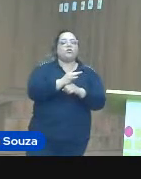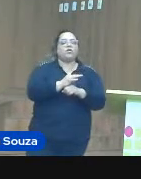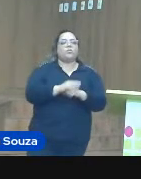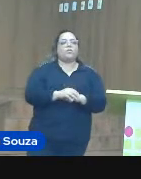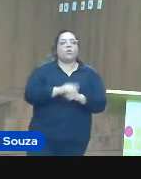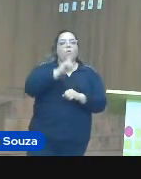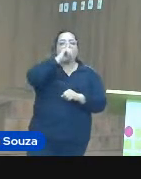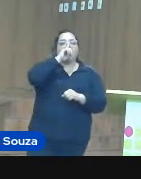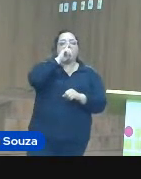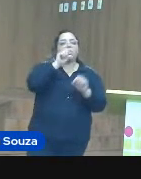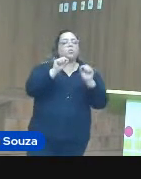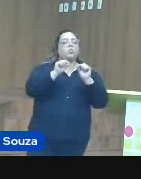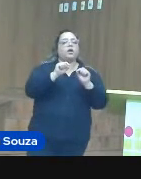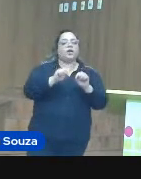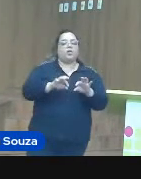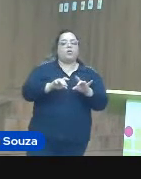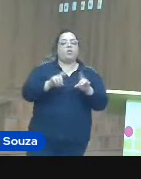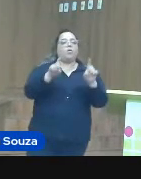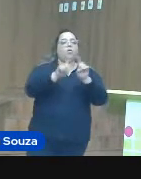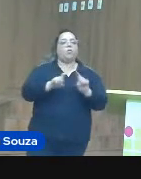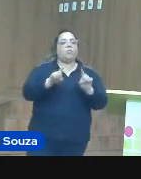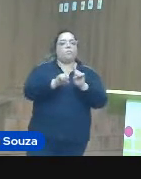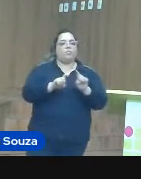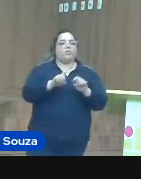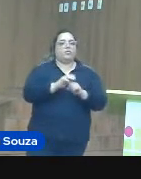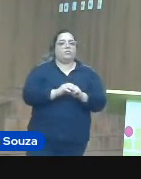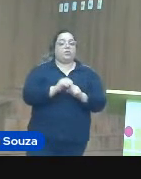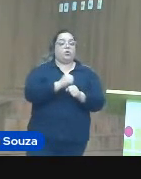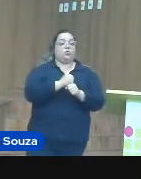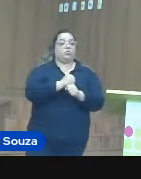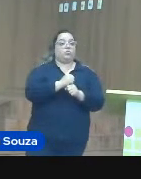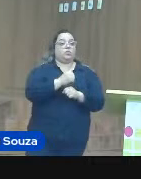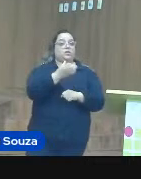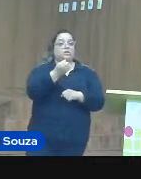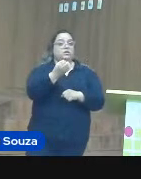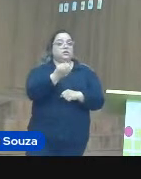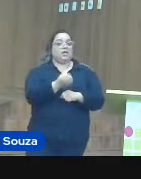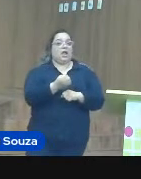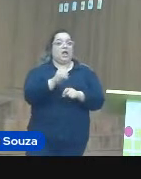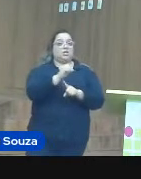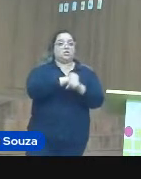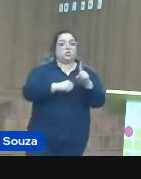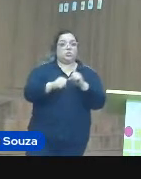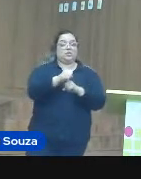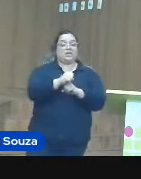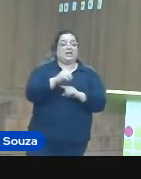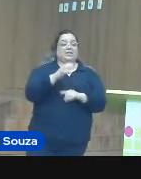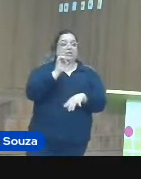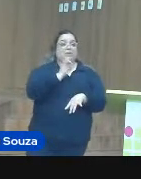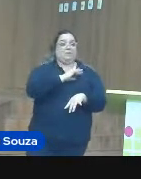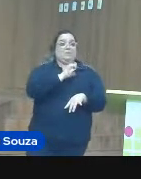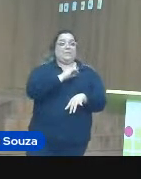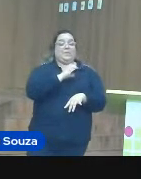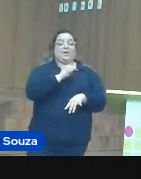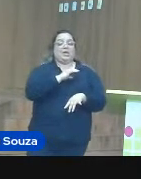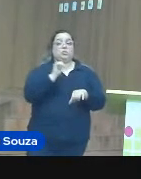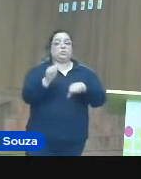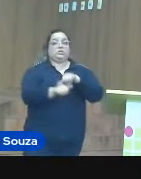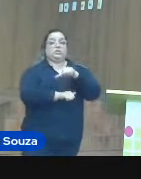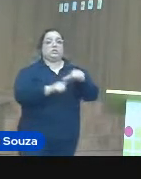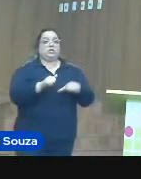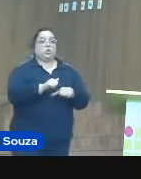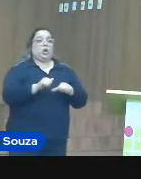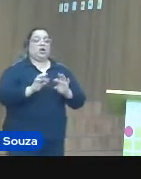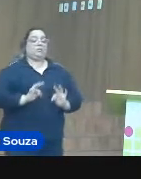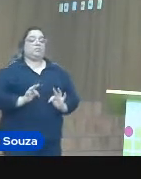na década de 60, uma sociedade que tinha medo de ser substituído pela tecnologia, né? E foi, em boa